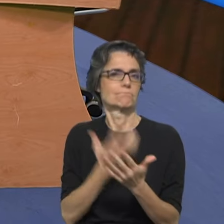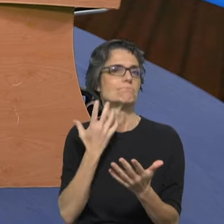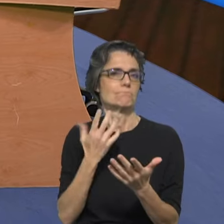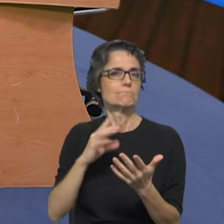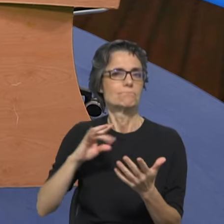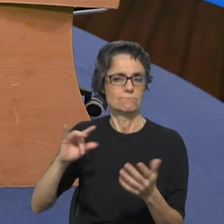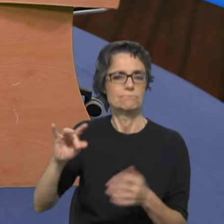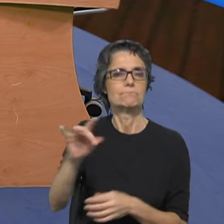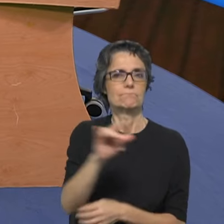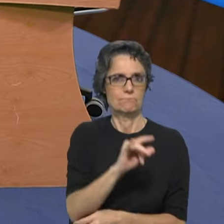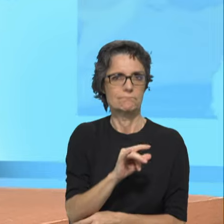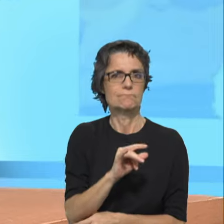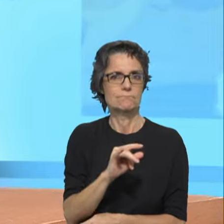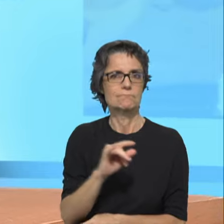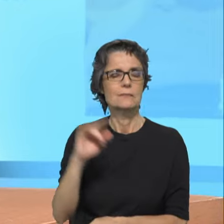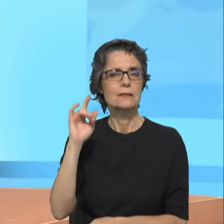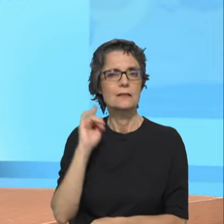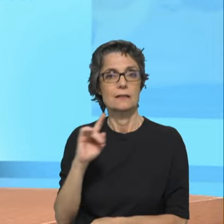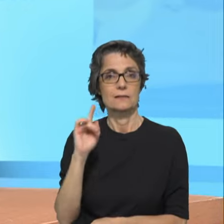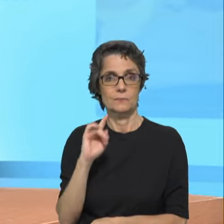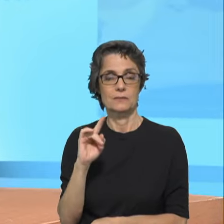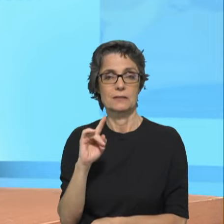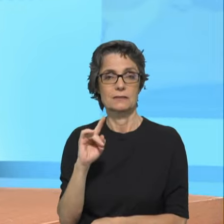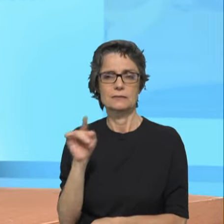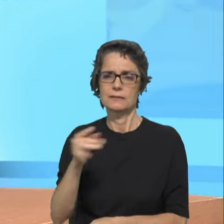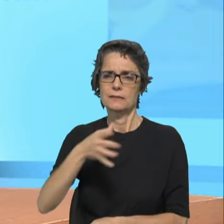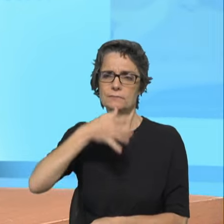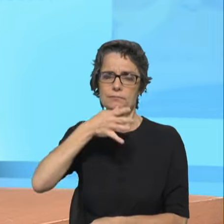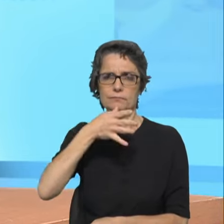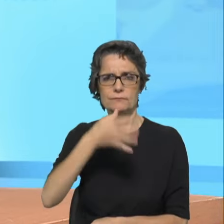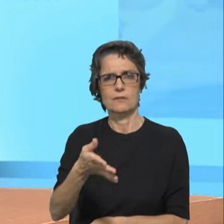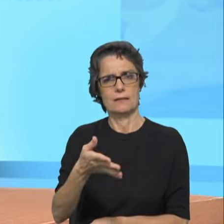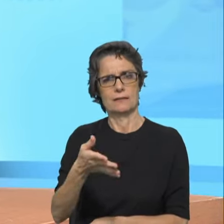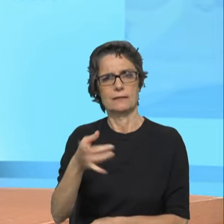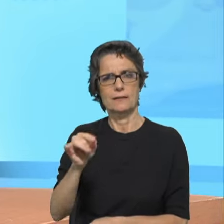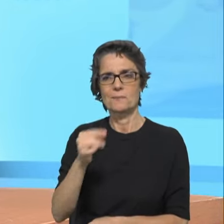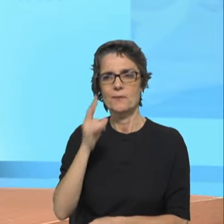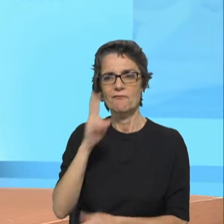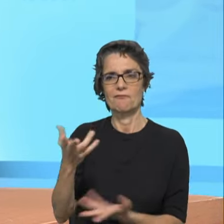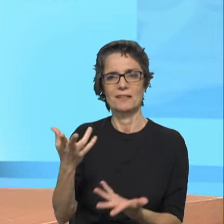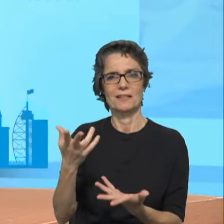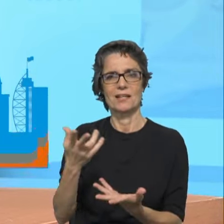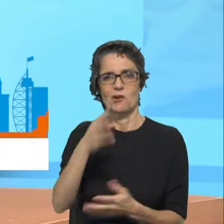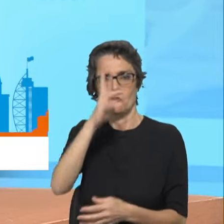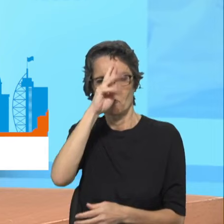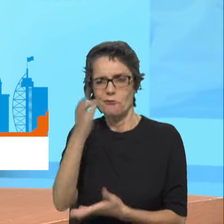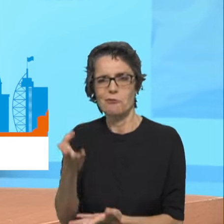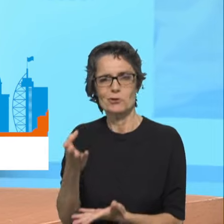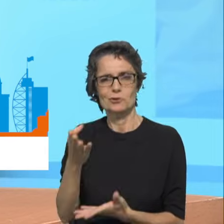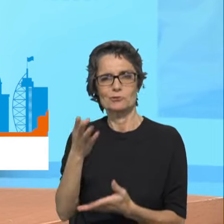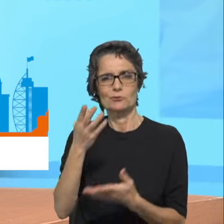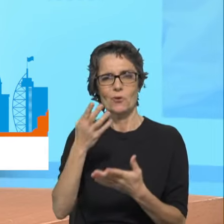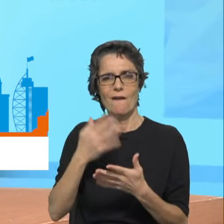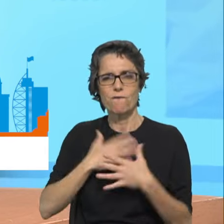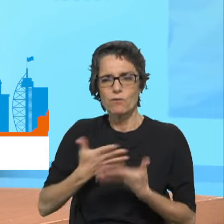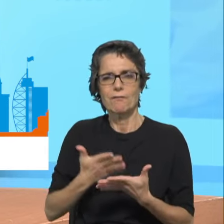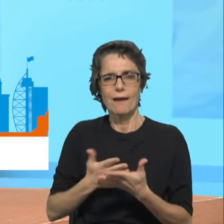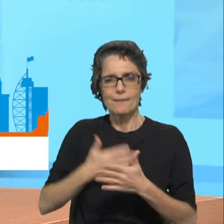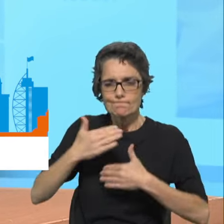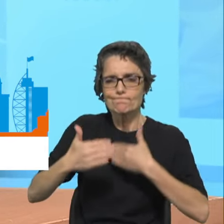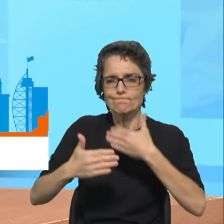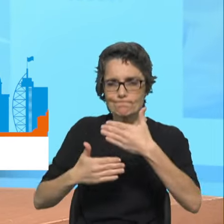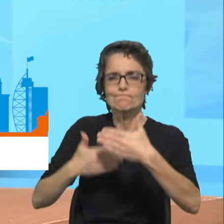acho que é muito importante, e é também pela persistência, pela consistência com que este serviço tem sido feito,